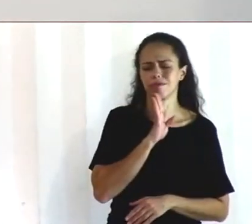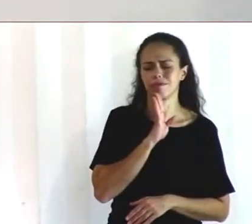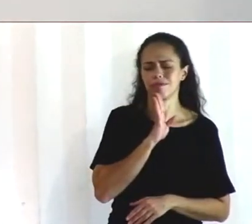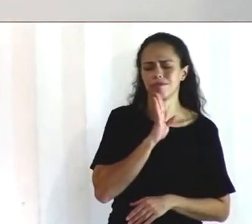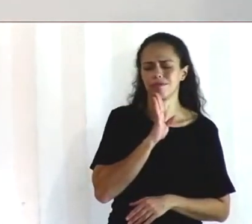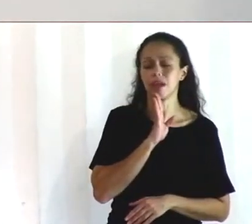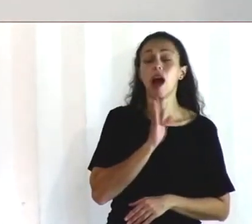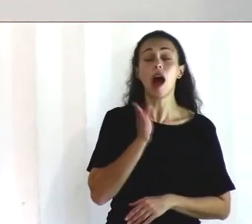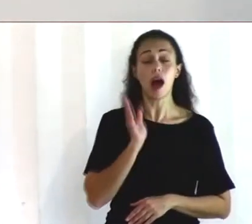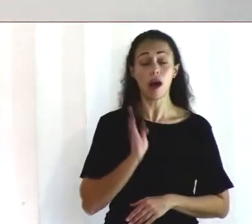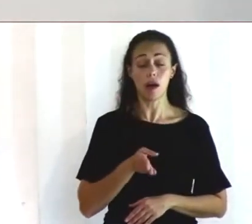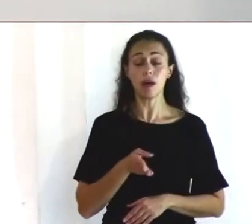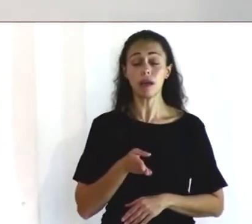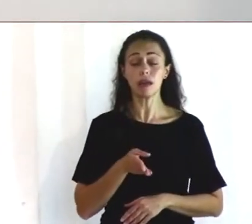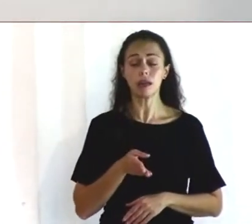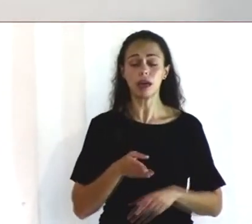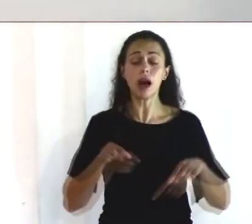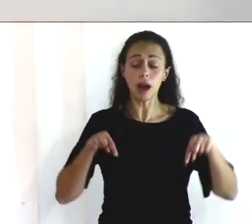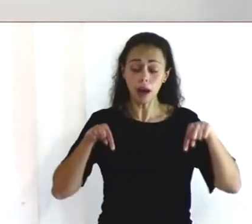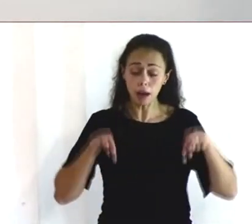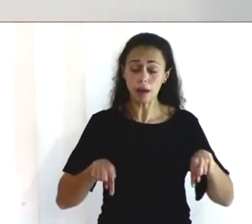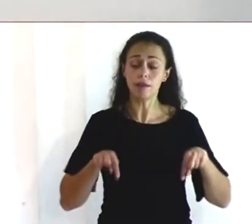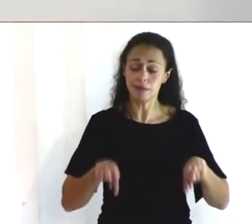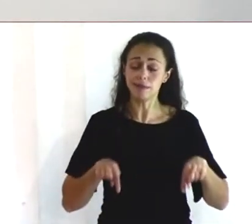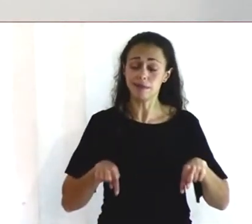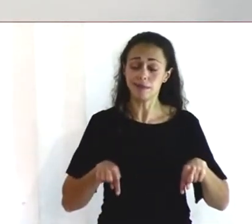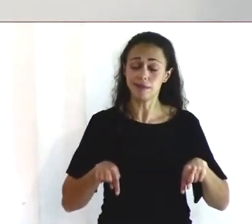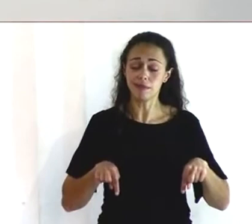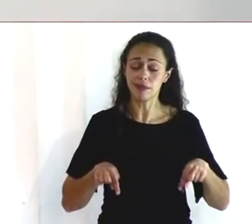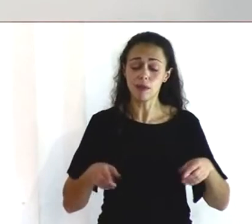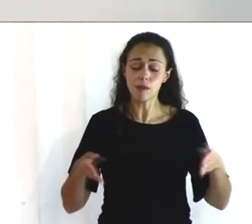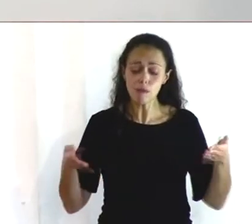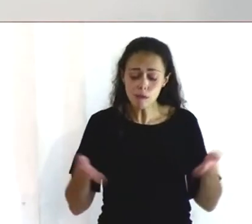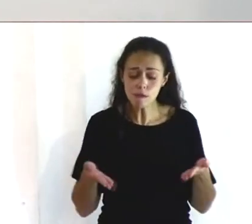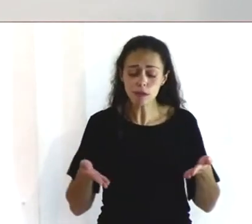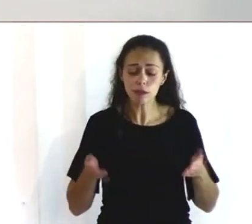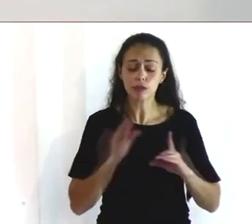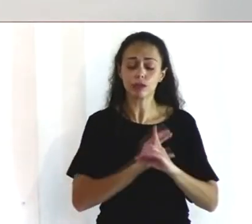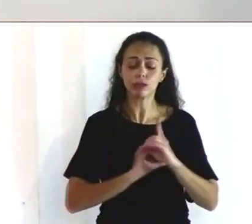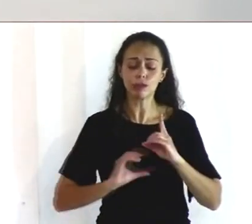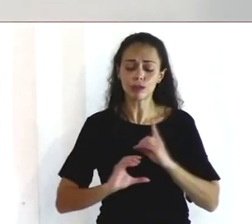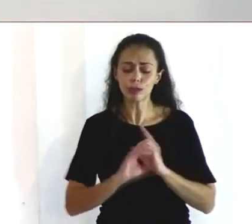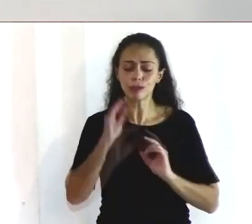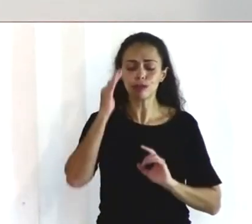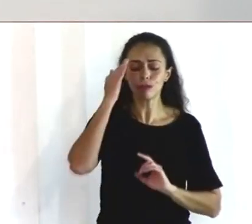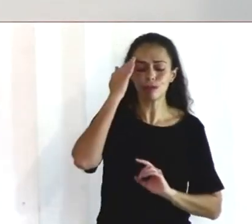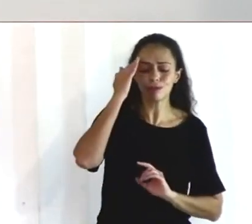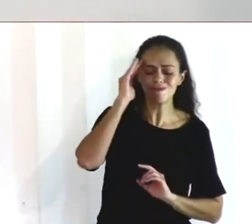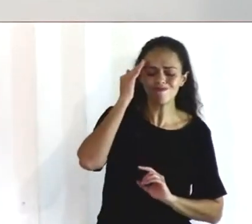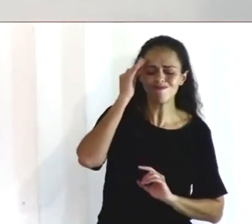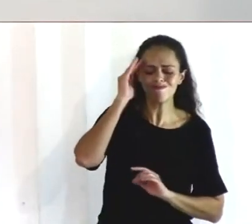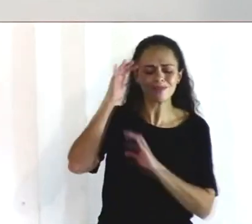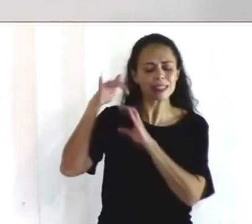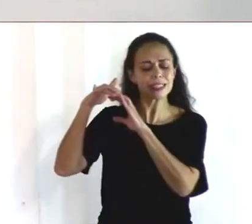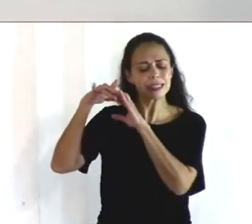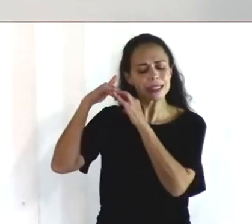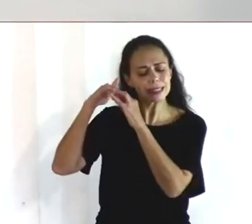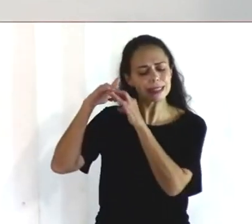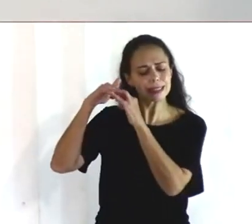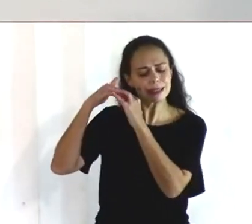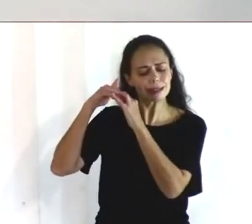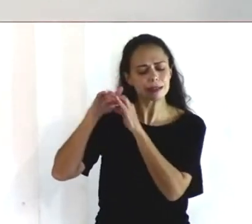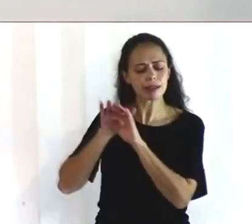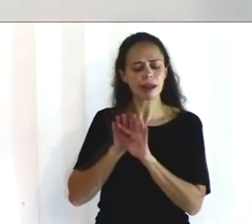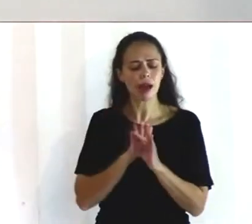Permitiu que nós estivéssemos aqui neste momento, nessa noite, para estudar, meditar na palavra de Deus. Mas, Senhor, talvez